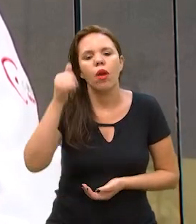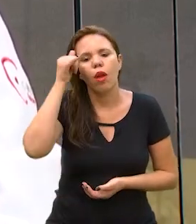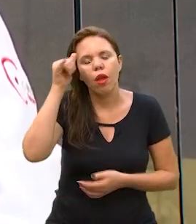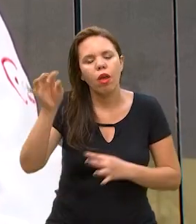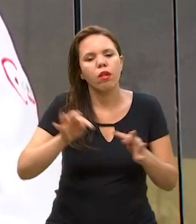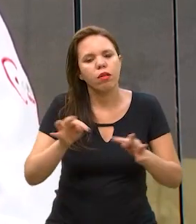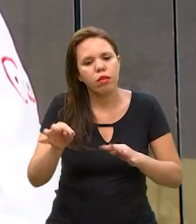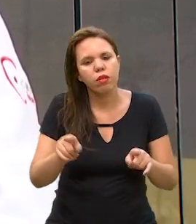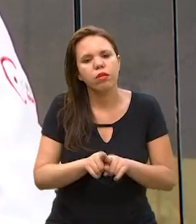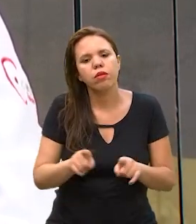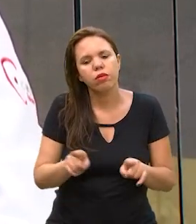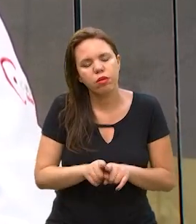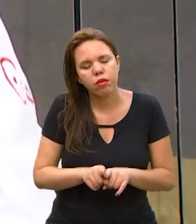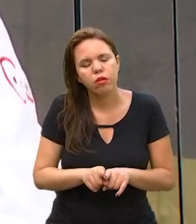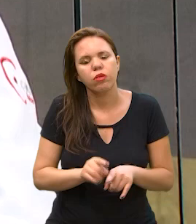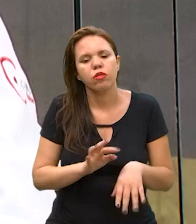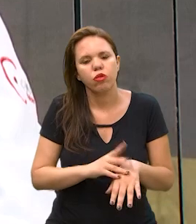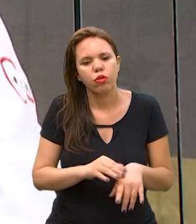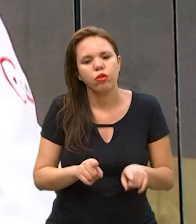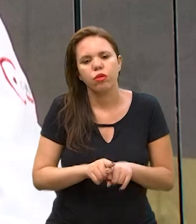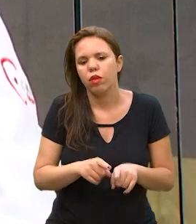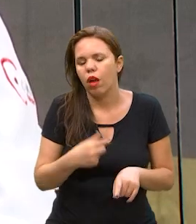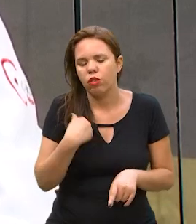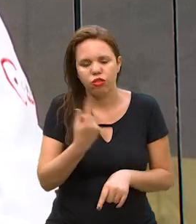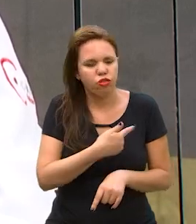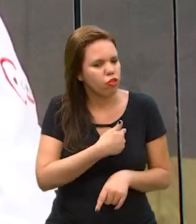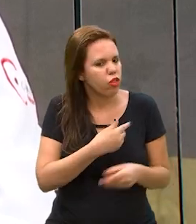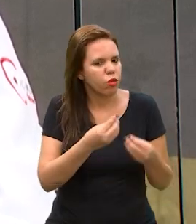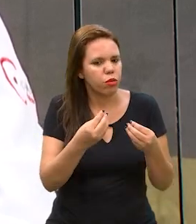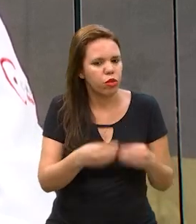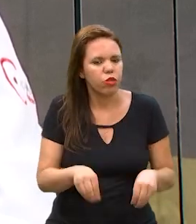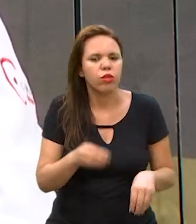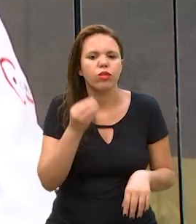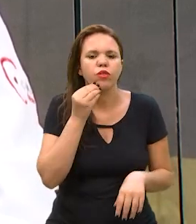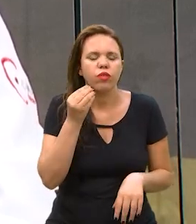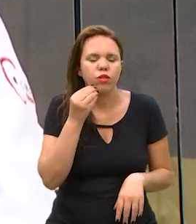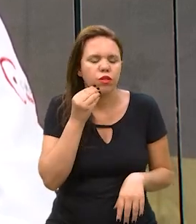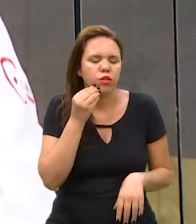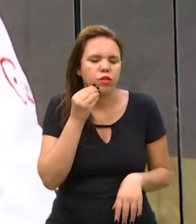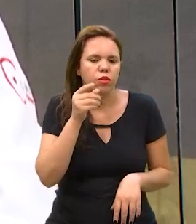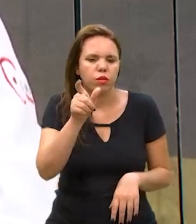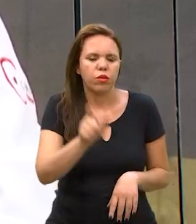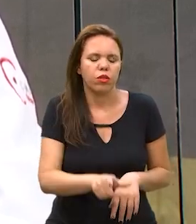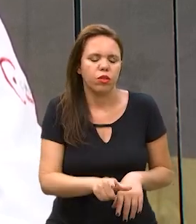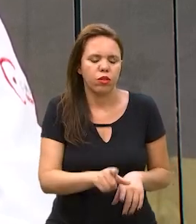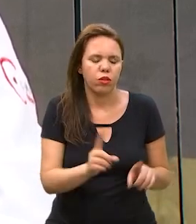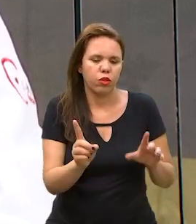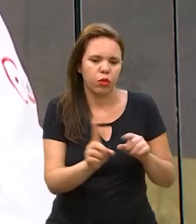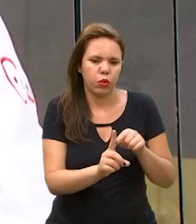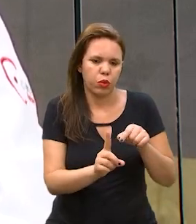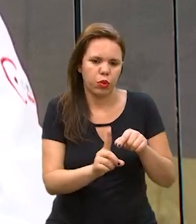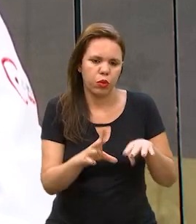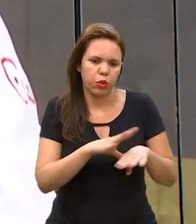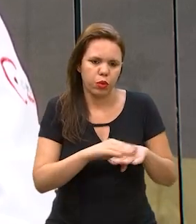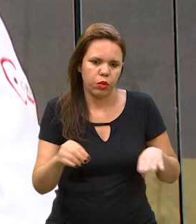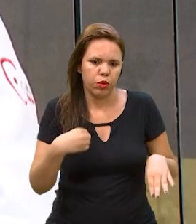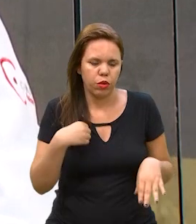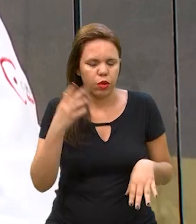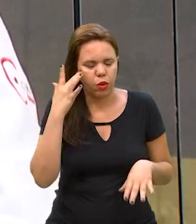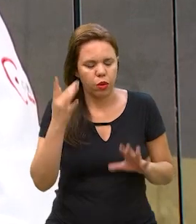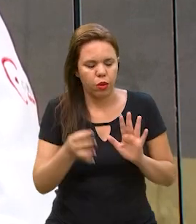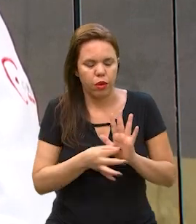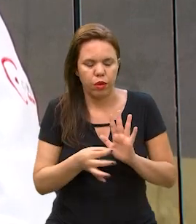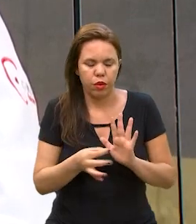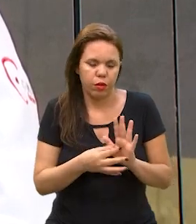prevenção faz com que a gente não desperdice as oportunidades desse paciente ficar curado. Eu vejo dessa